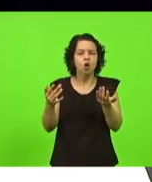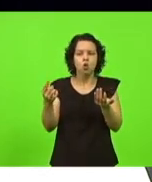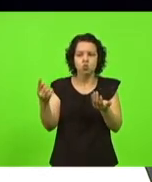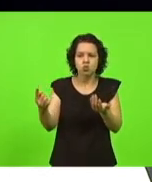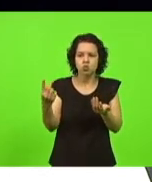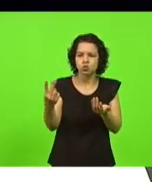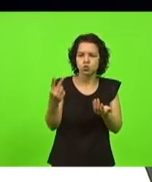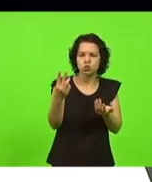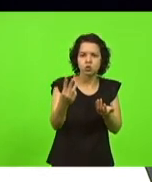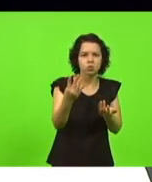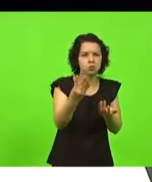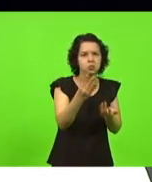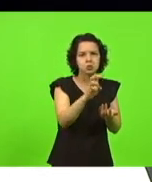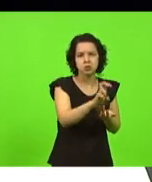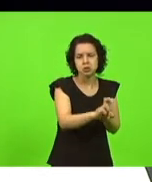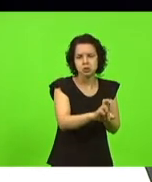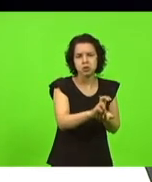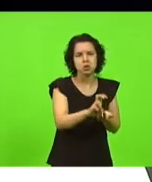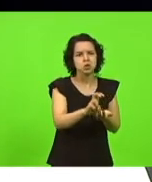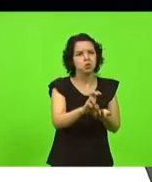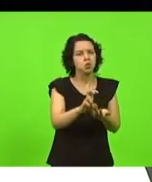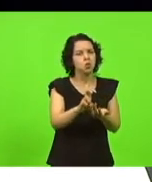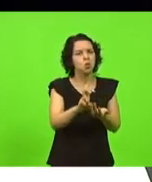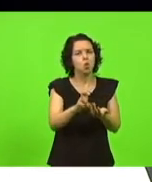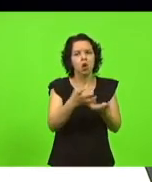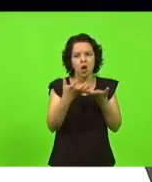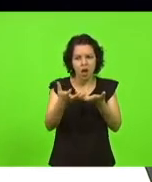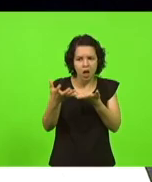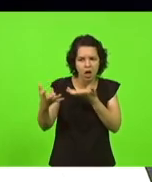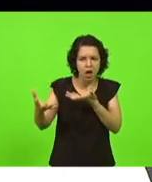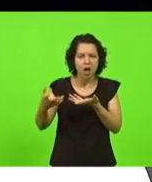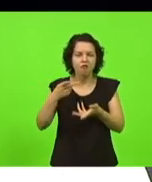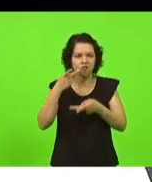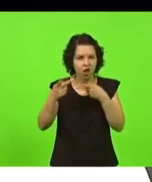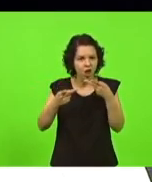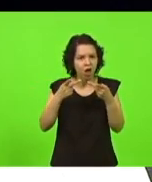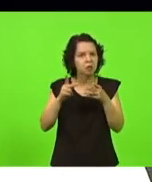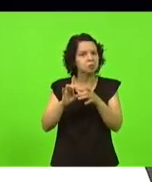1, 2, 3, 4, 5, quantas vezes quisessem.